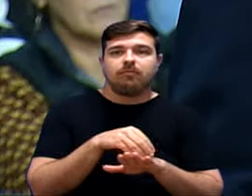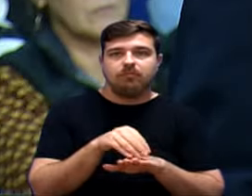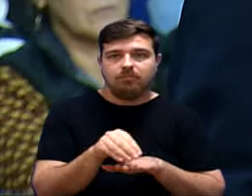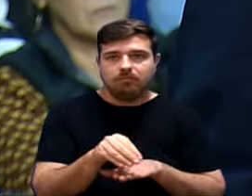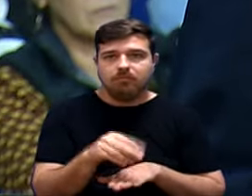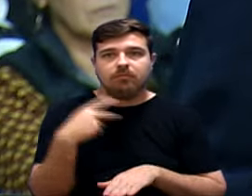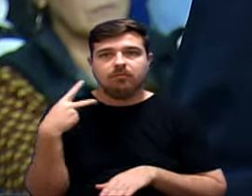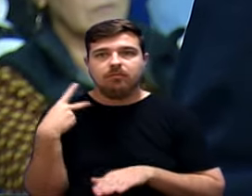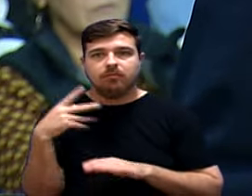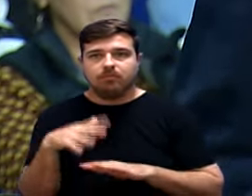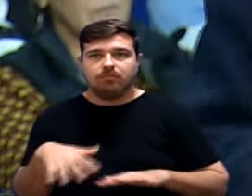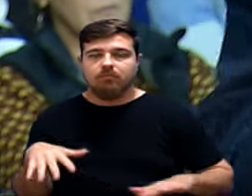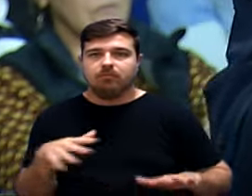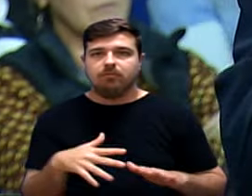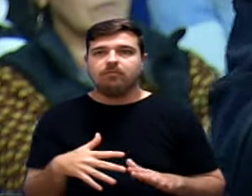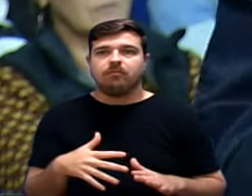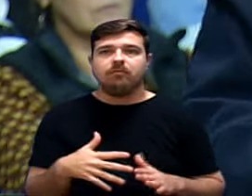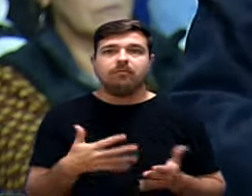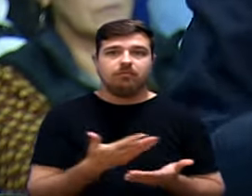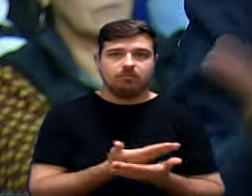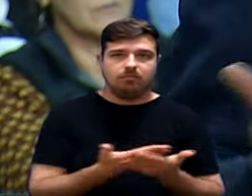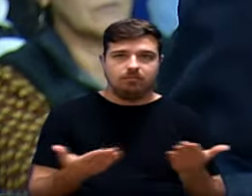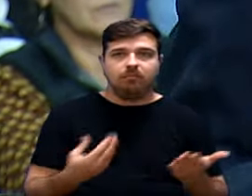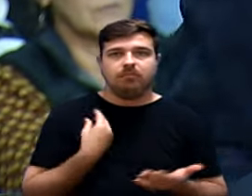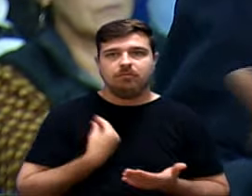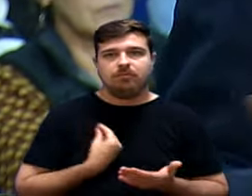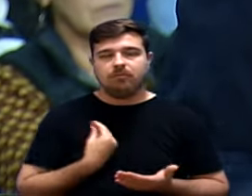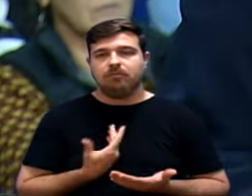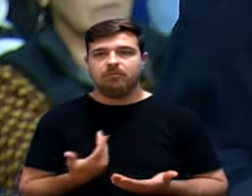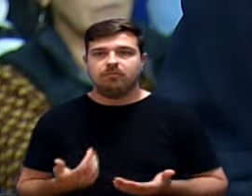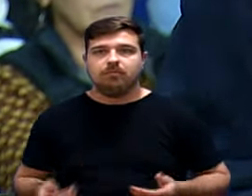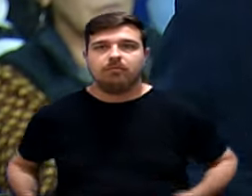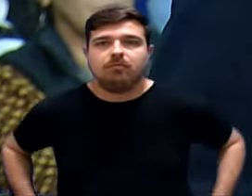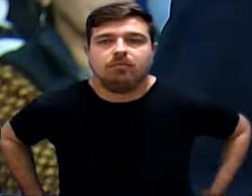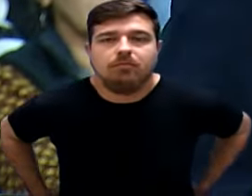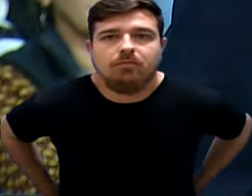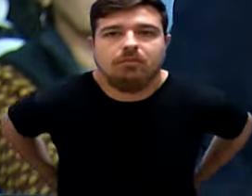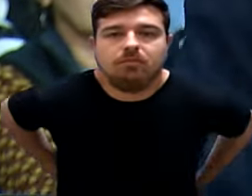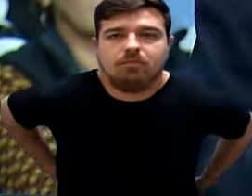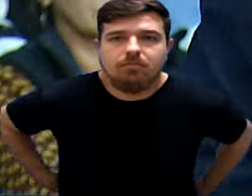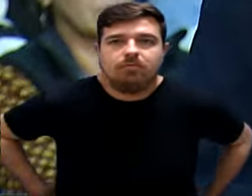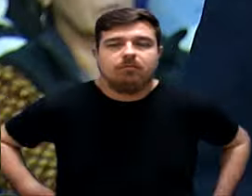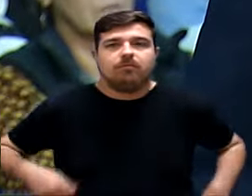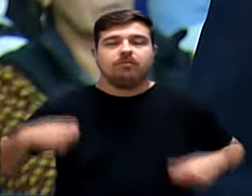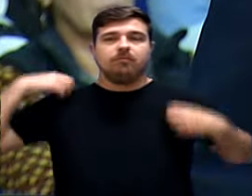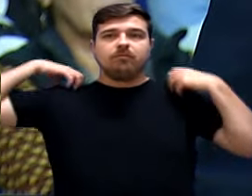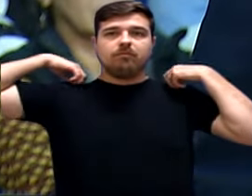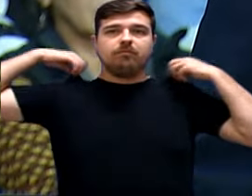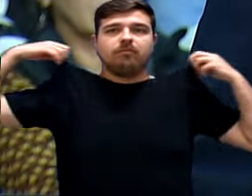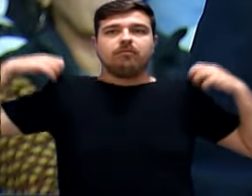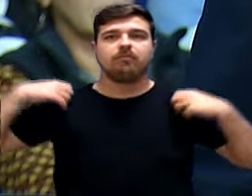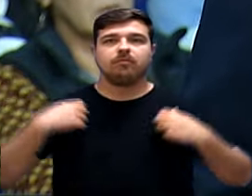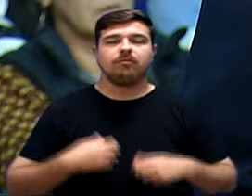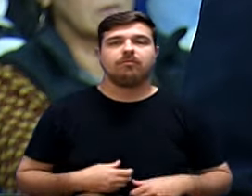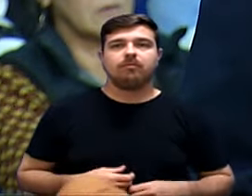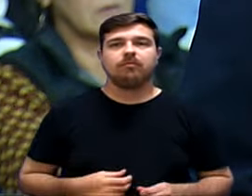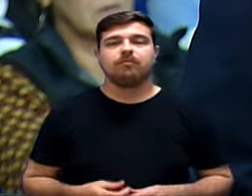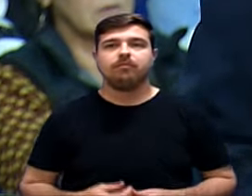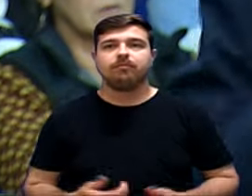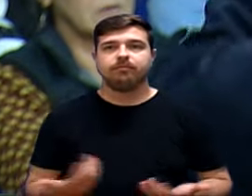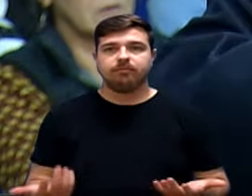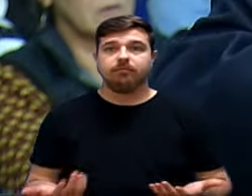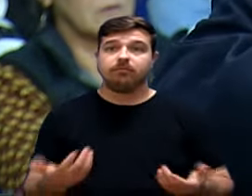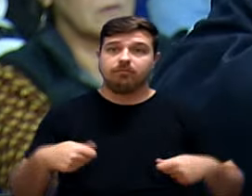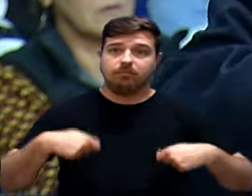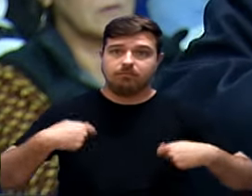na casa de lei para os vereadores presentes e aqueles ausentes como eu sempre digo né os ausentes e os eleitos É no sentido de que